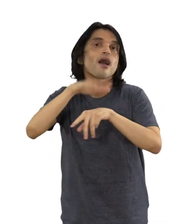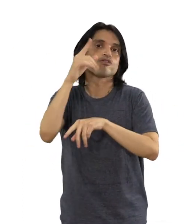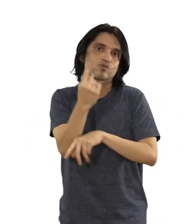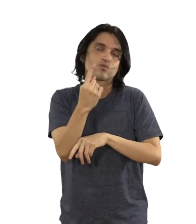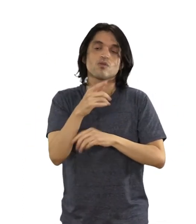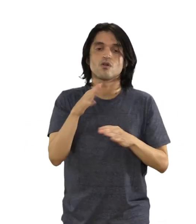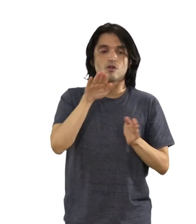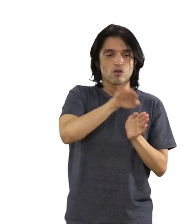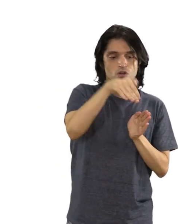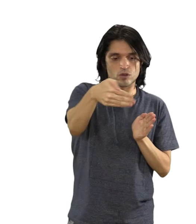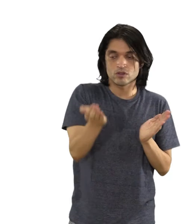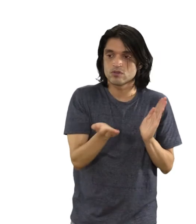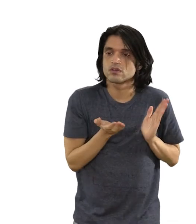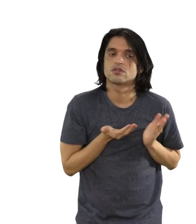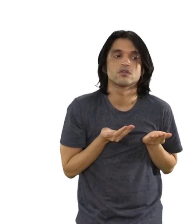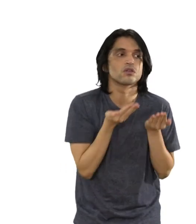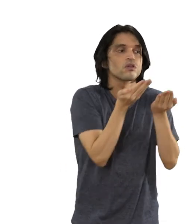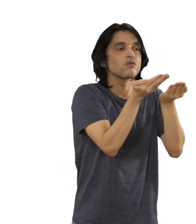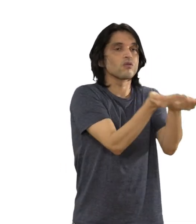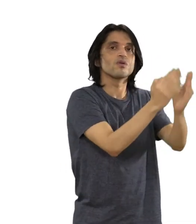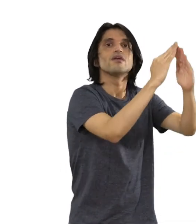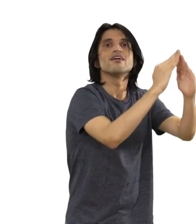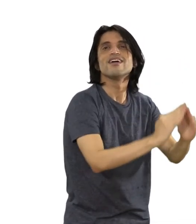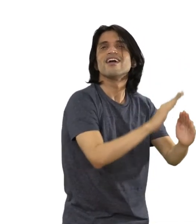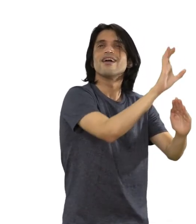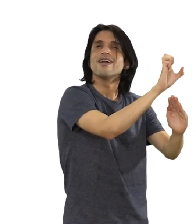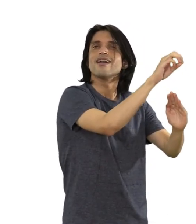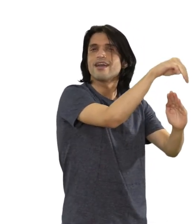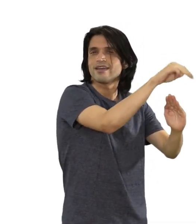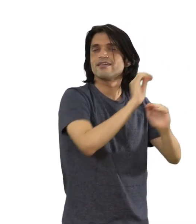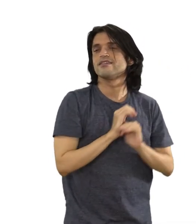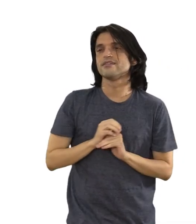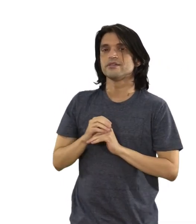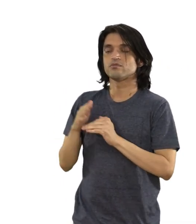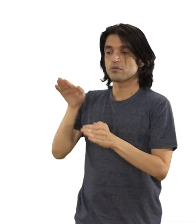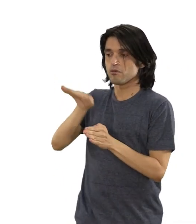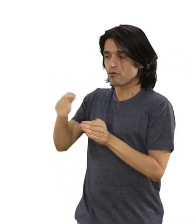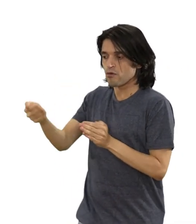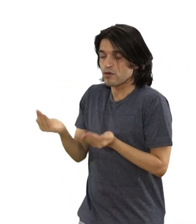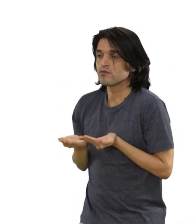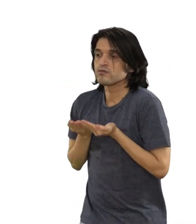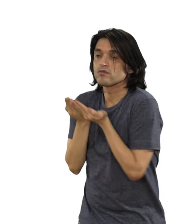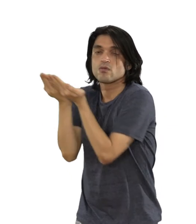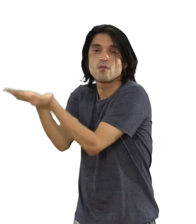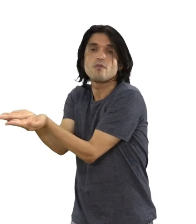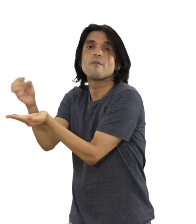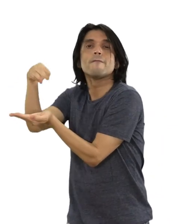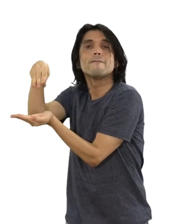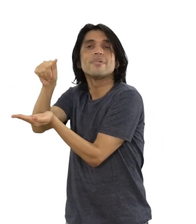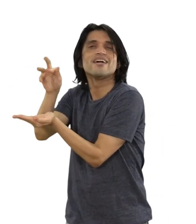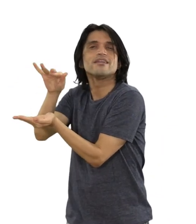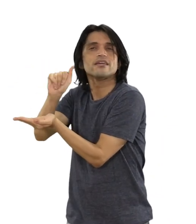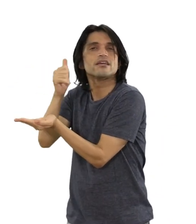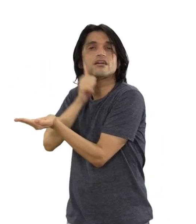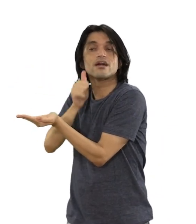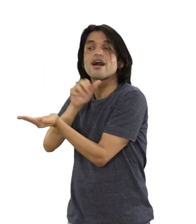em domicílio. Entregou o produto a Maria. O verbo entregar regendo